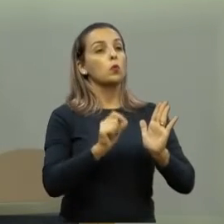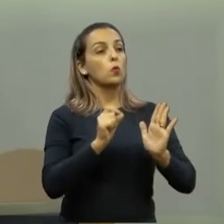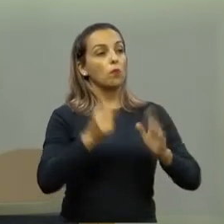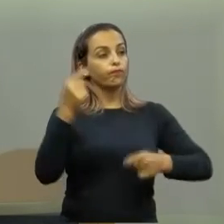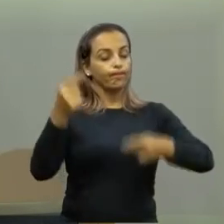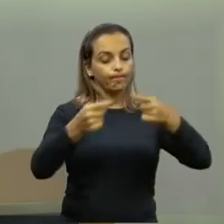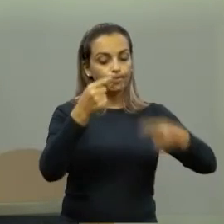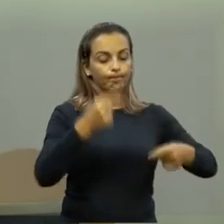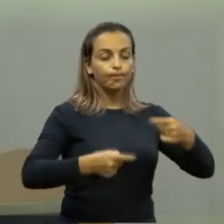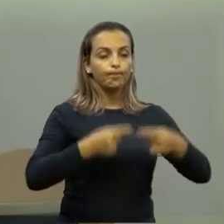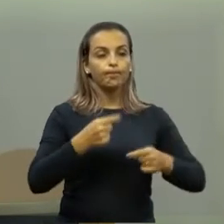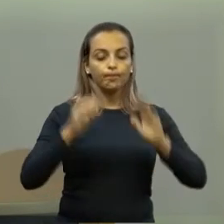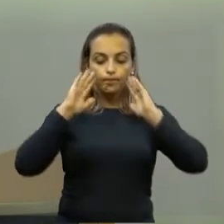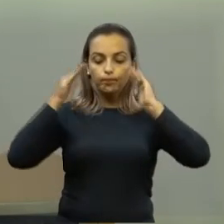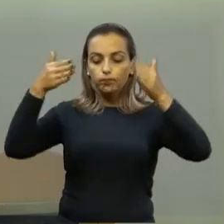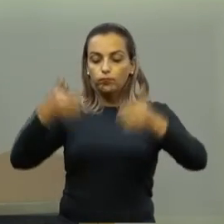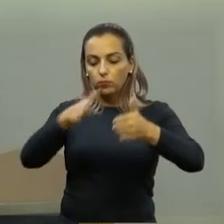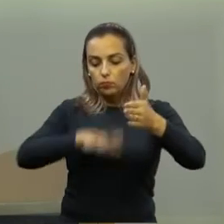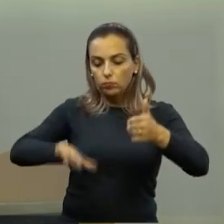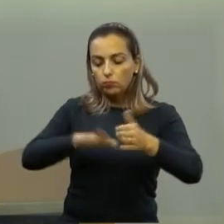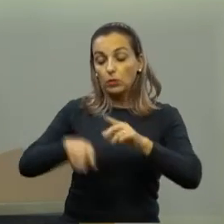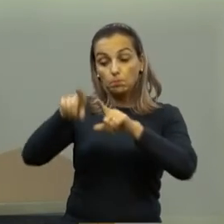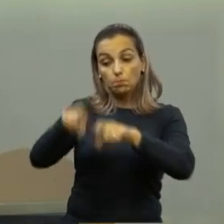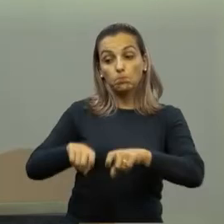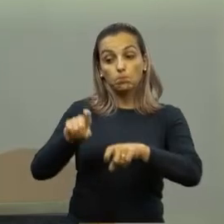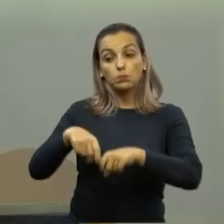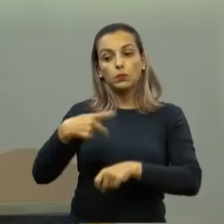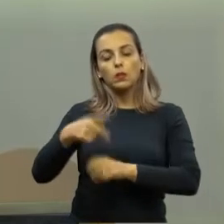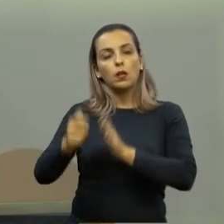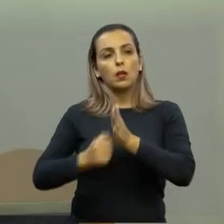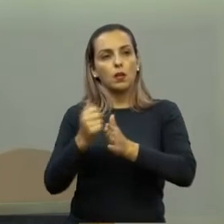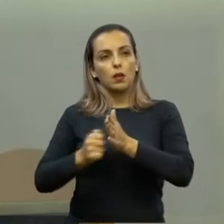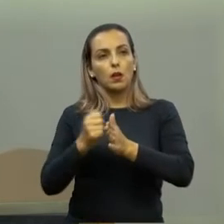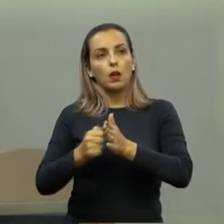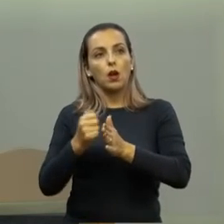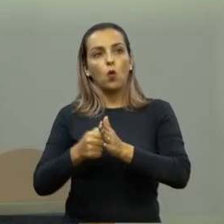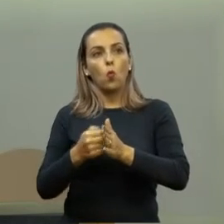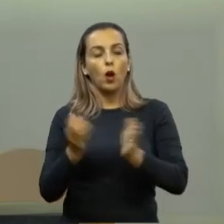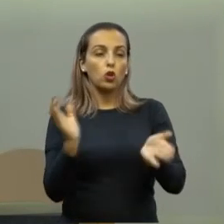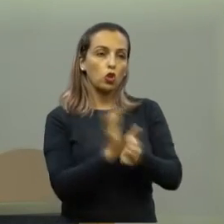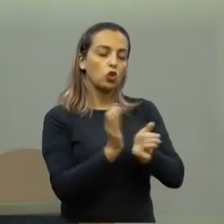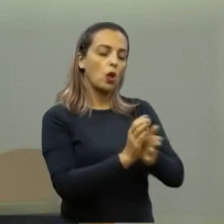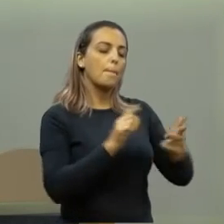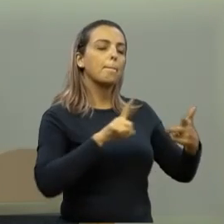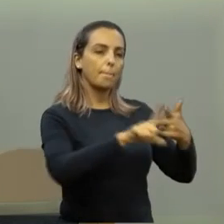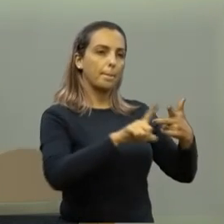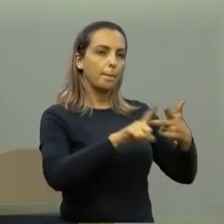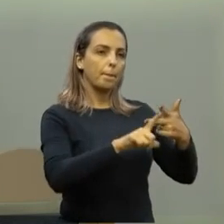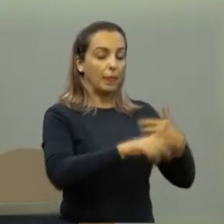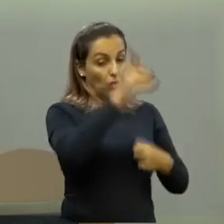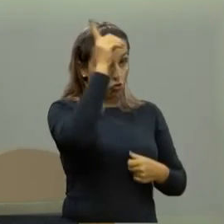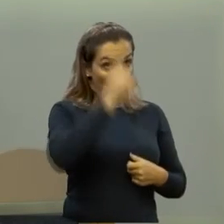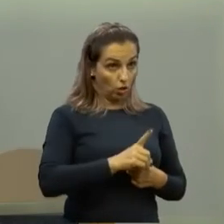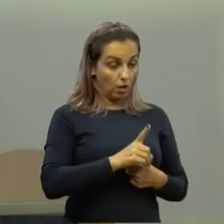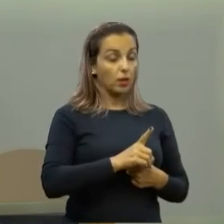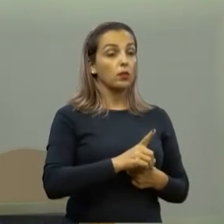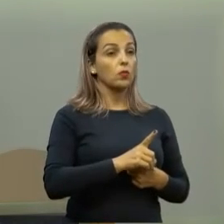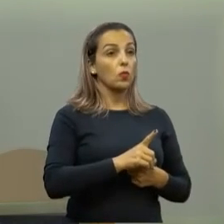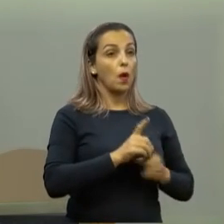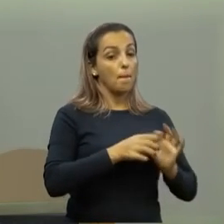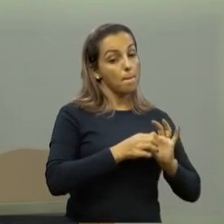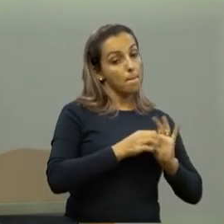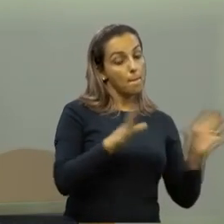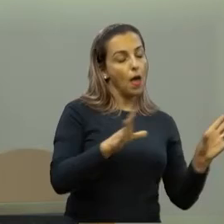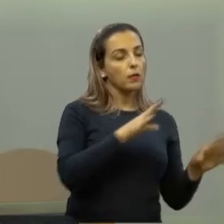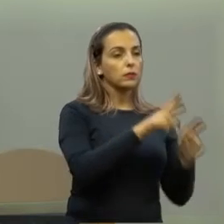discussões e ações relacionadas aos assentamentos de Araraquara a frente parlamentar deve garantir os direitos e emancipação